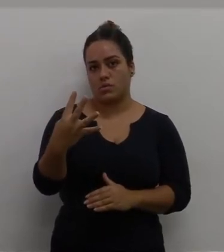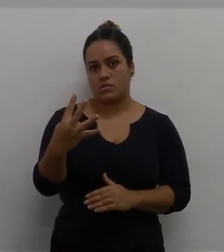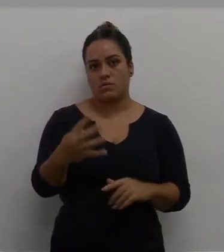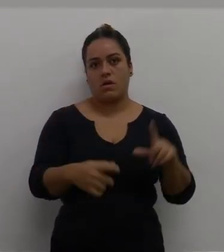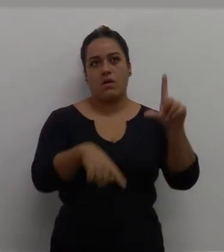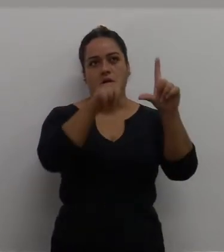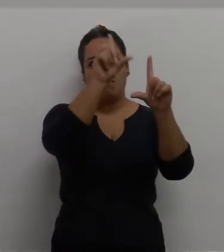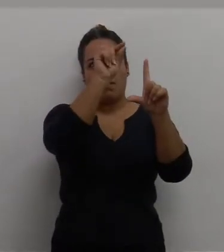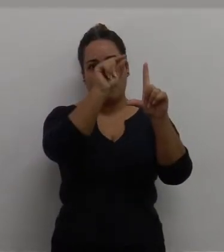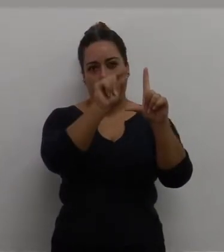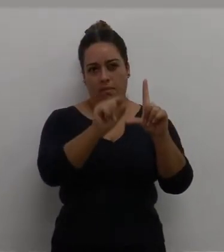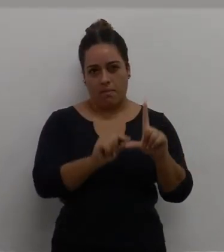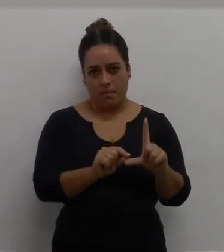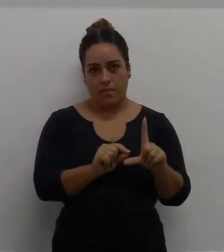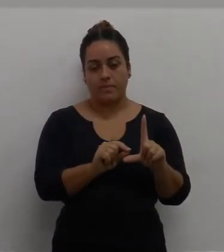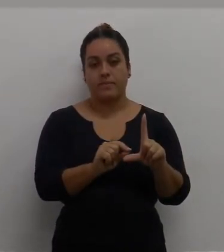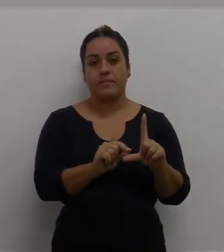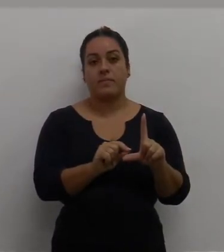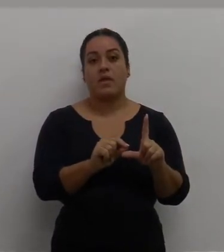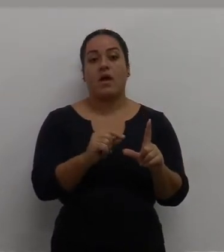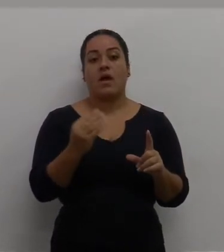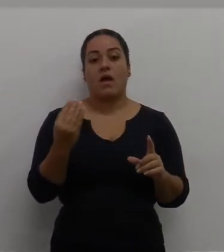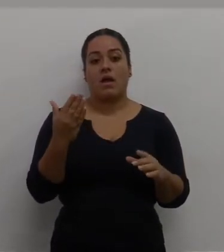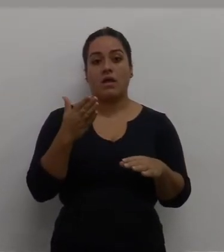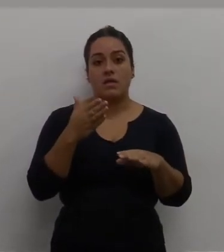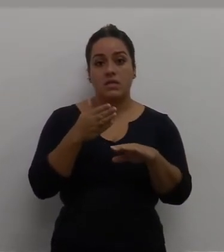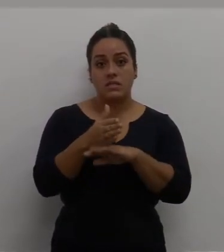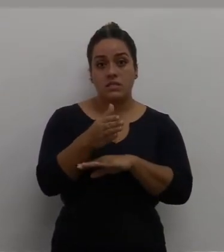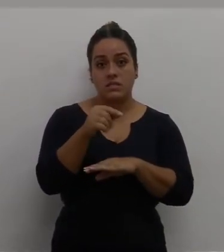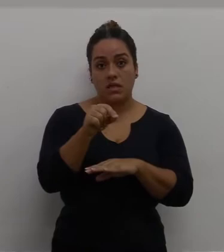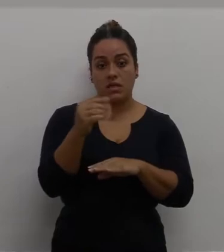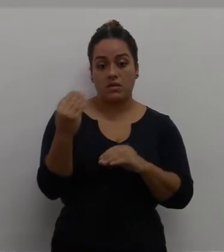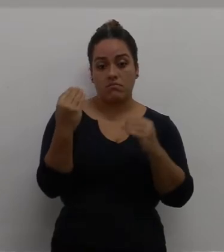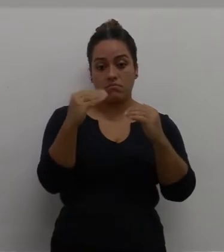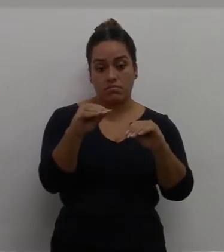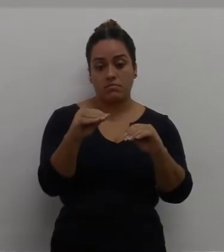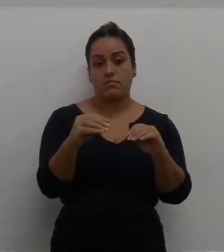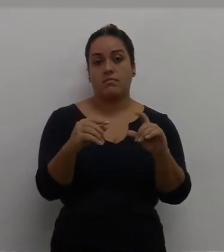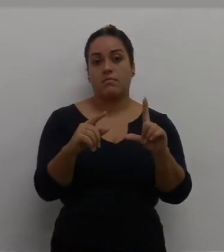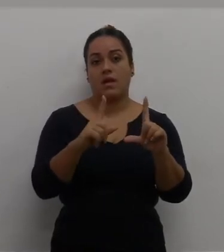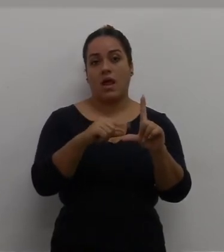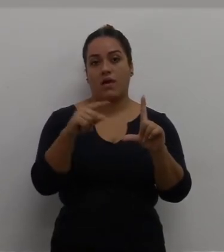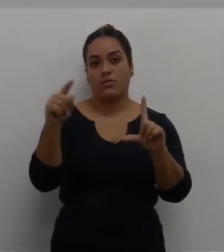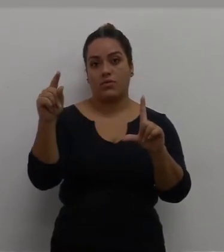C14, ok? Vou clicar em inserir gráfico.